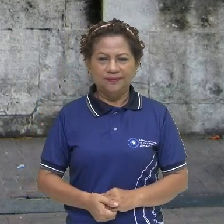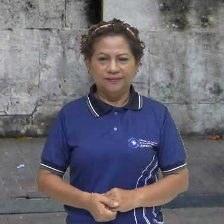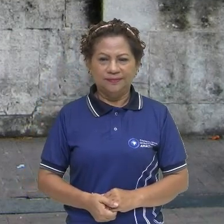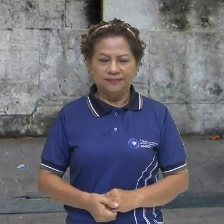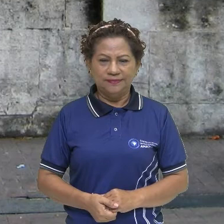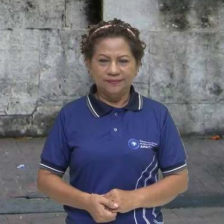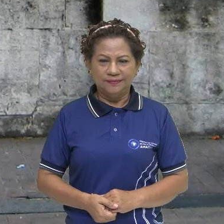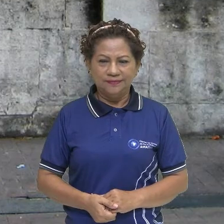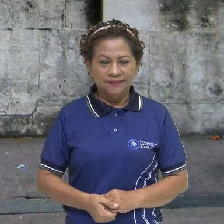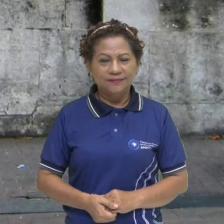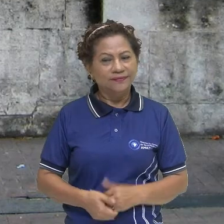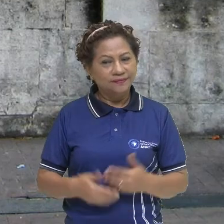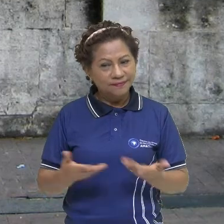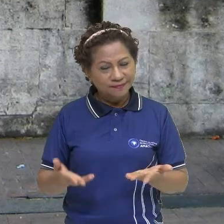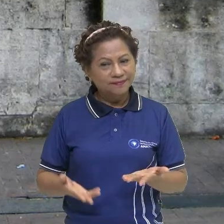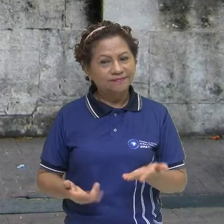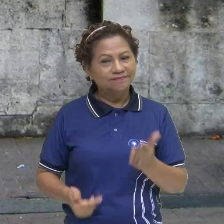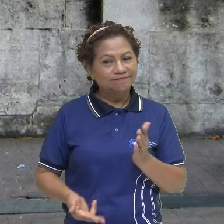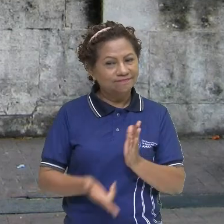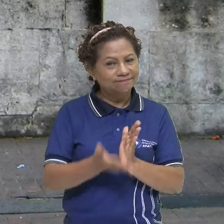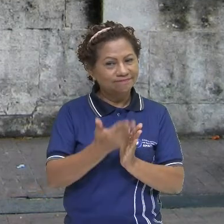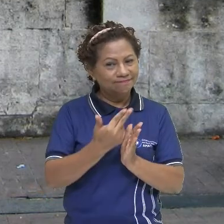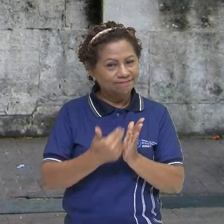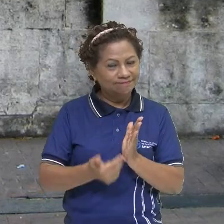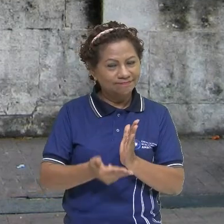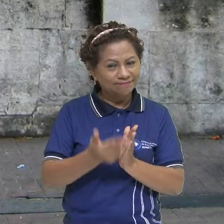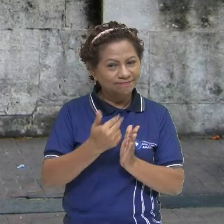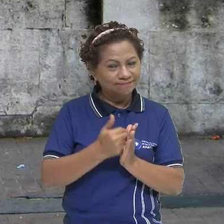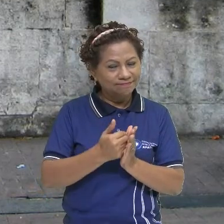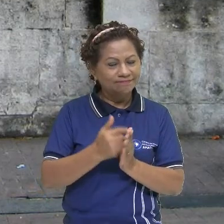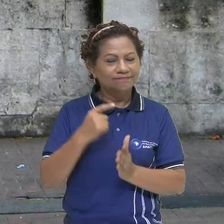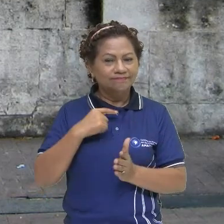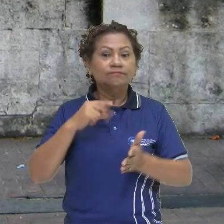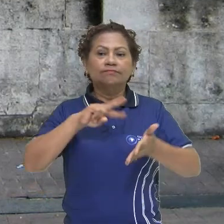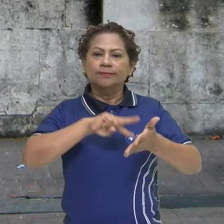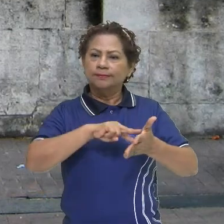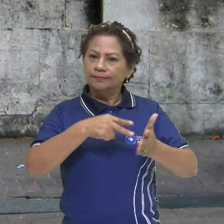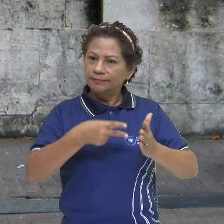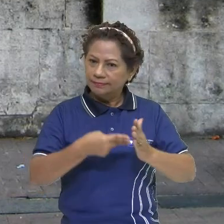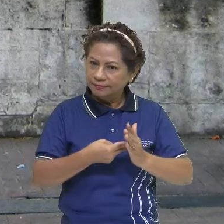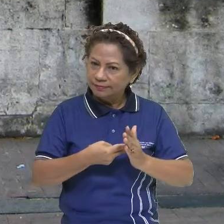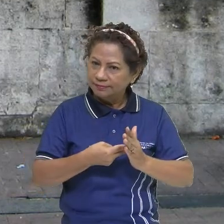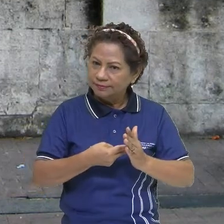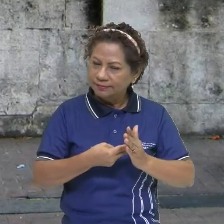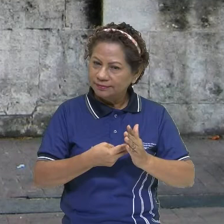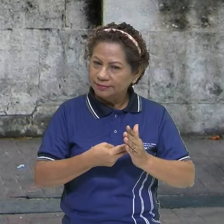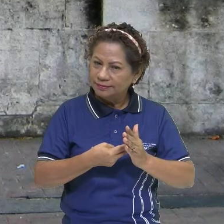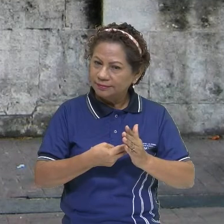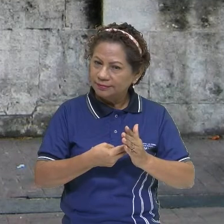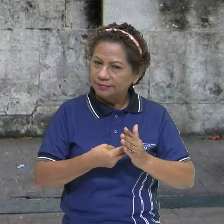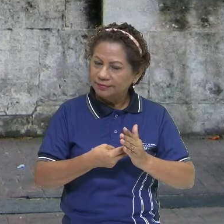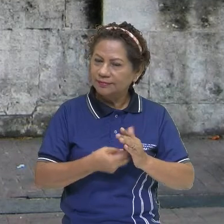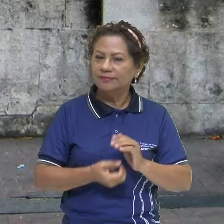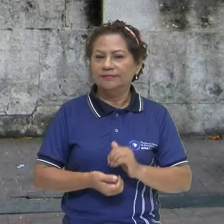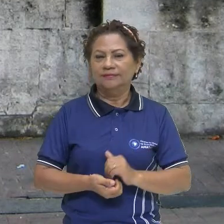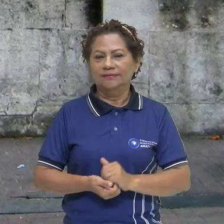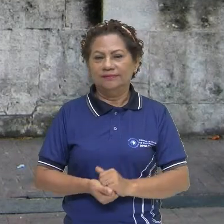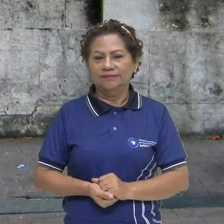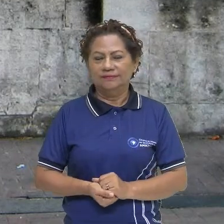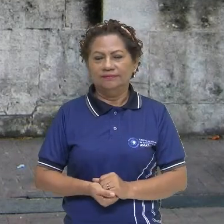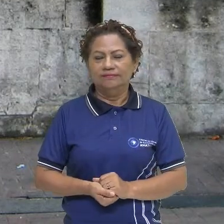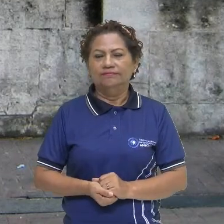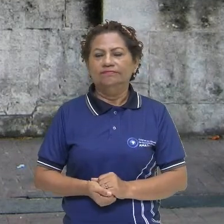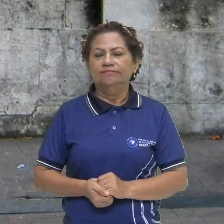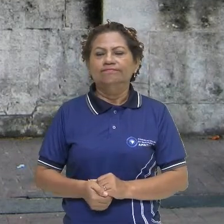É a garota com balão. E tem uma mensagem, aqui atrás de mim, que é sempre